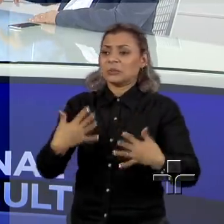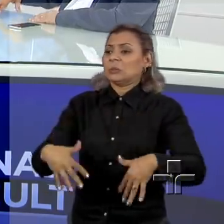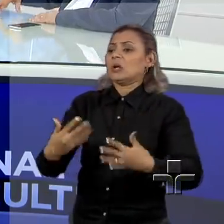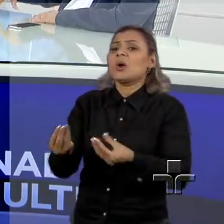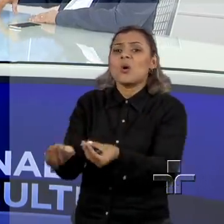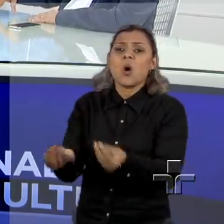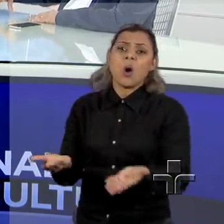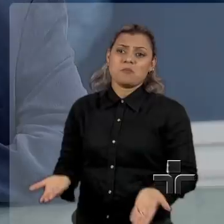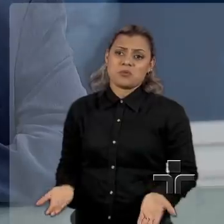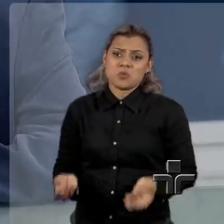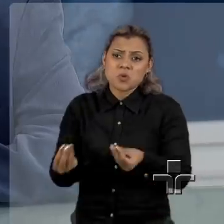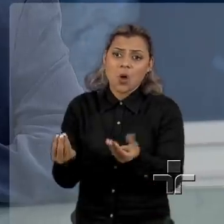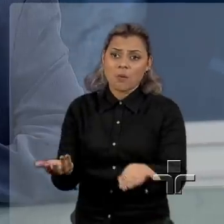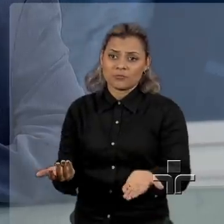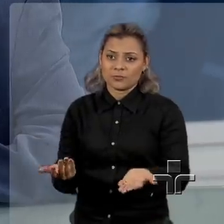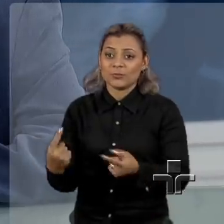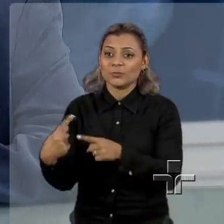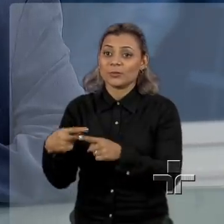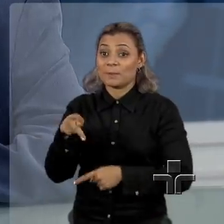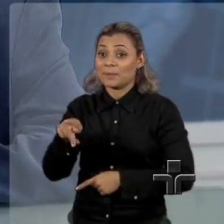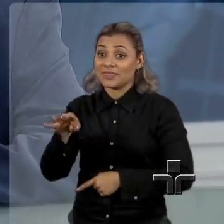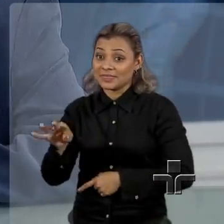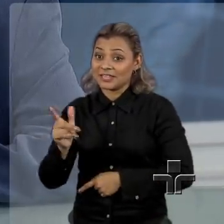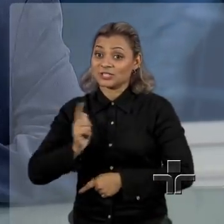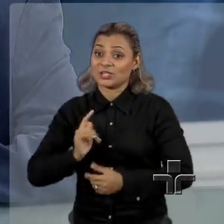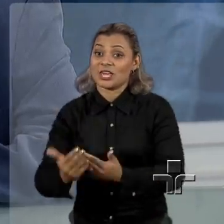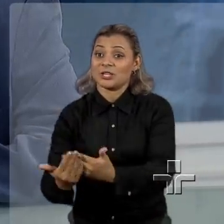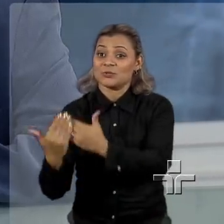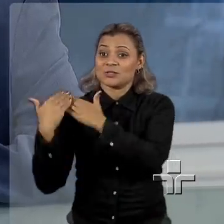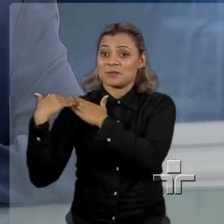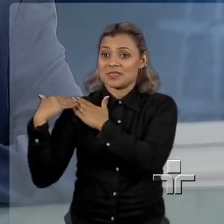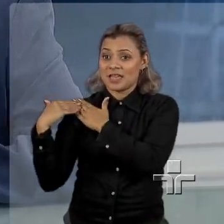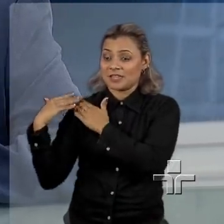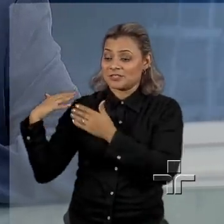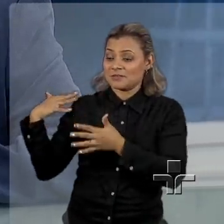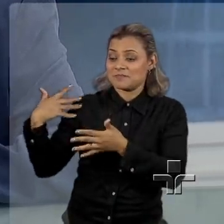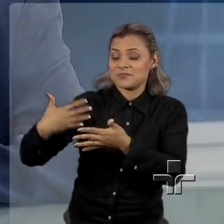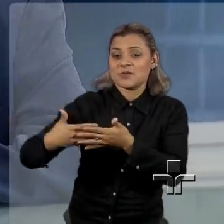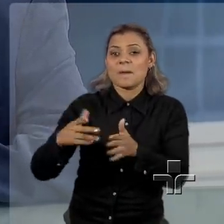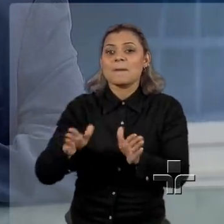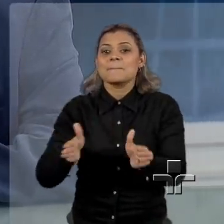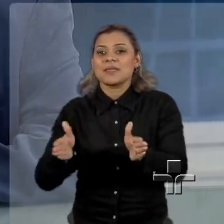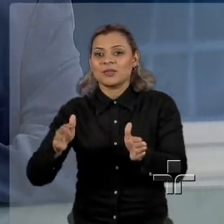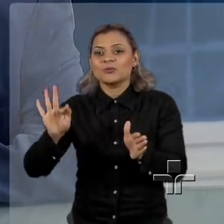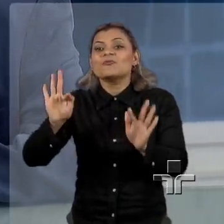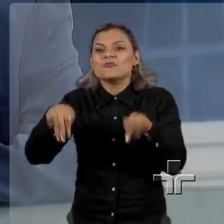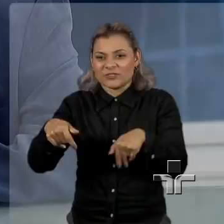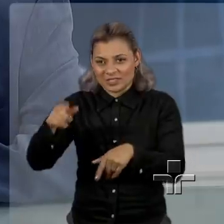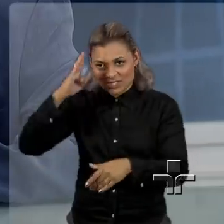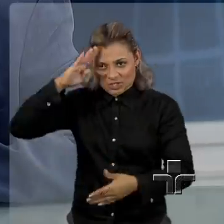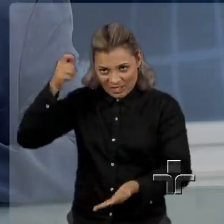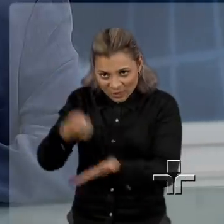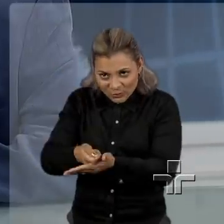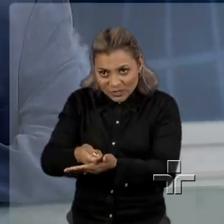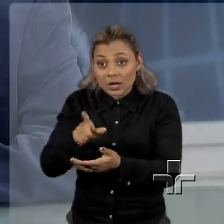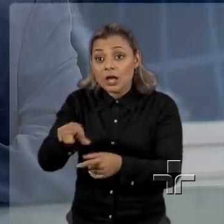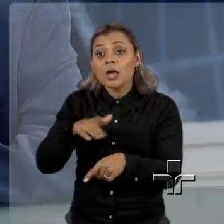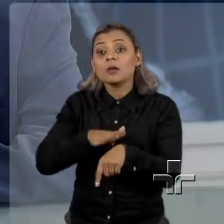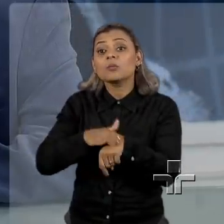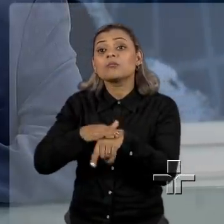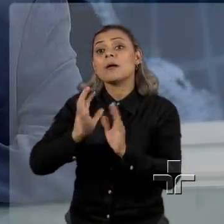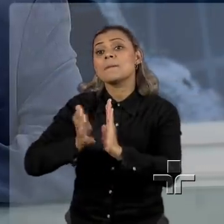entendem que o PT tinha um papel histórico na Nova República e no período pós-ditadura, como um papel de um partido que